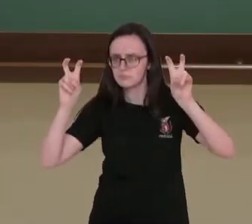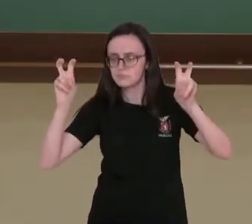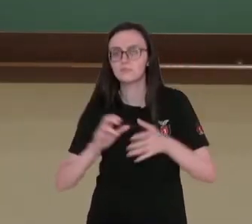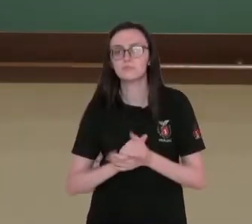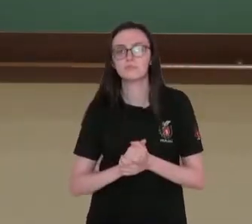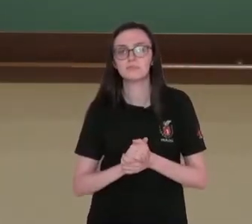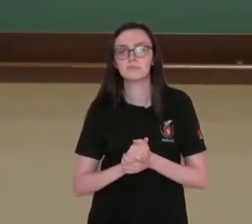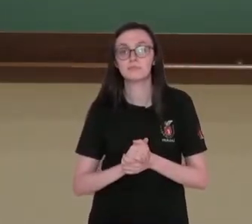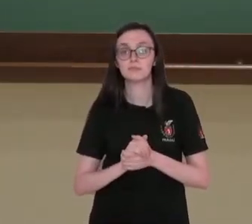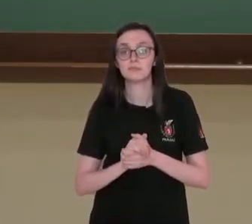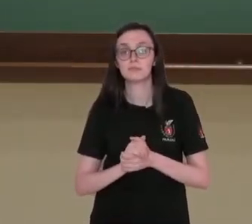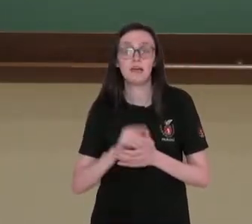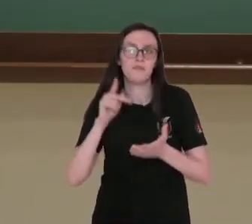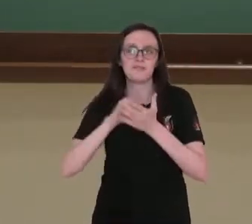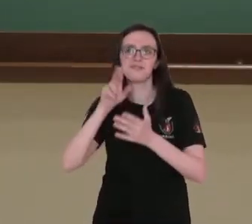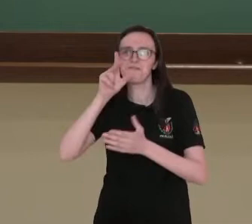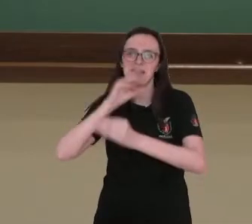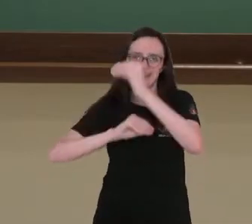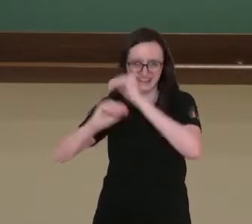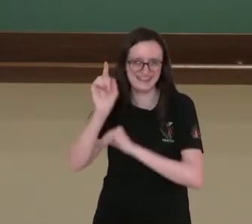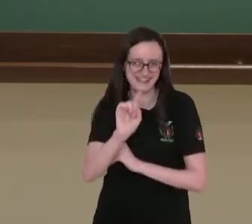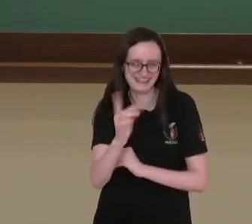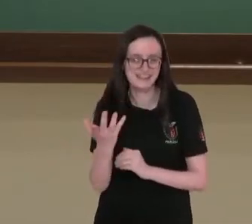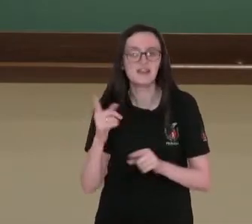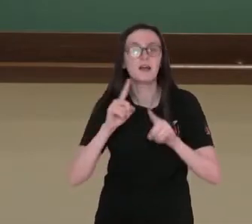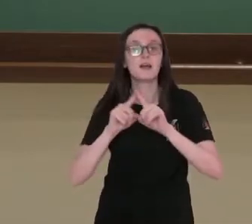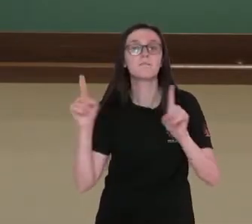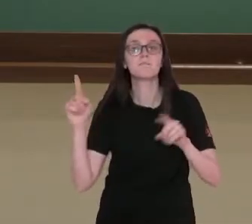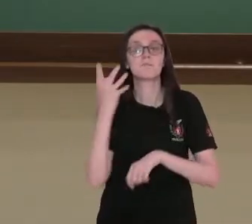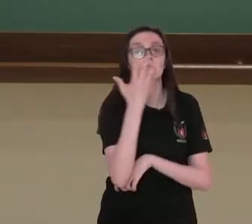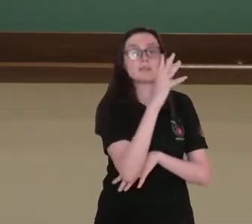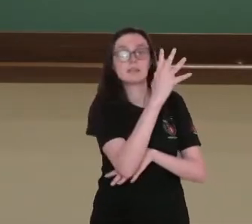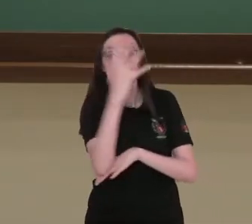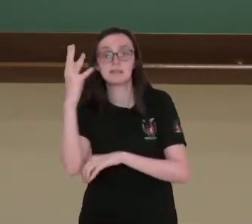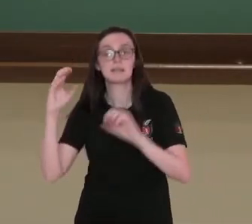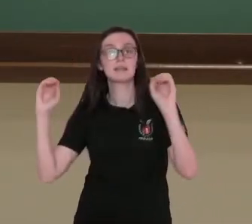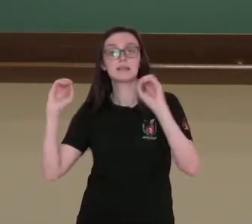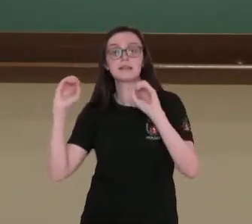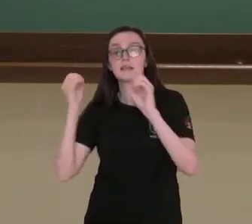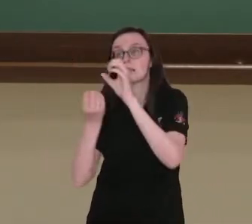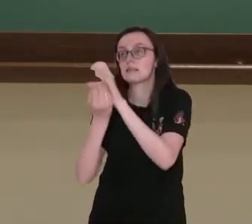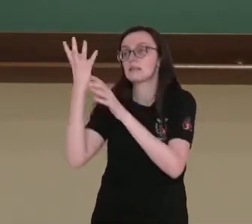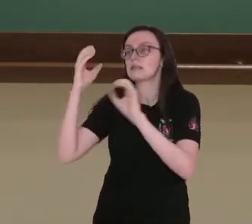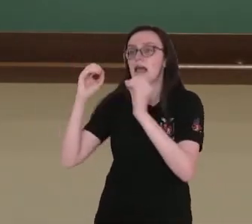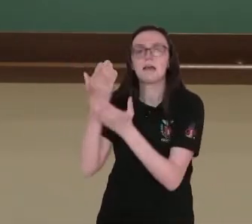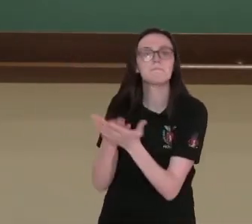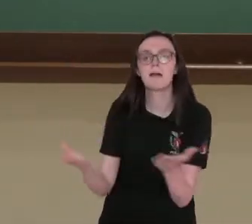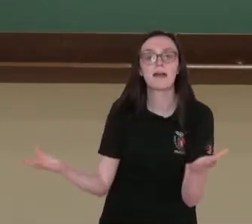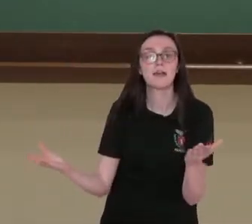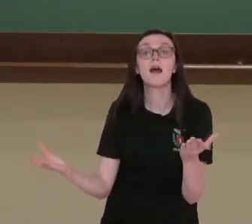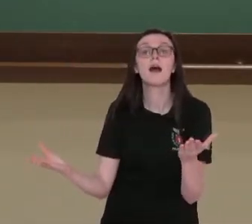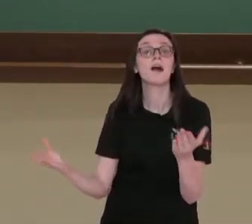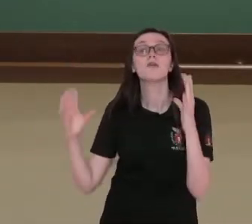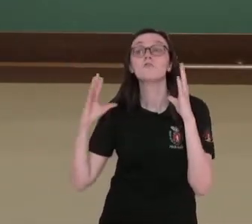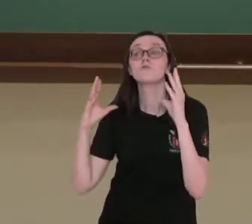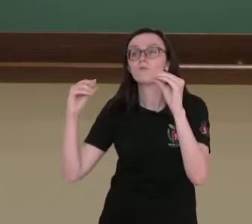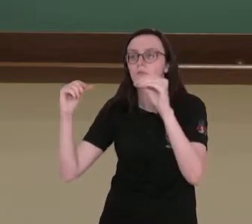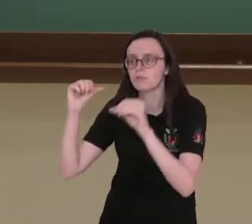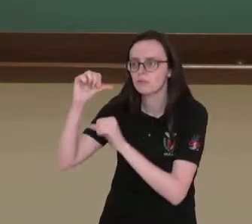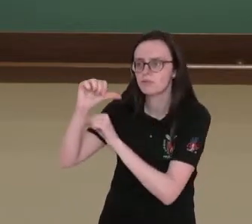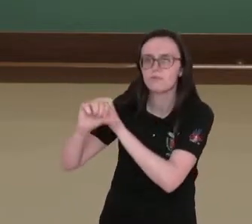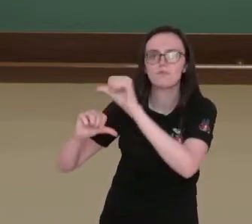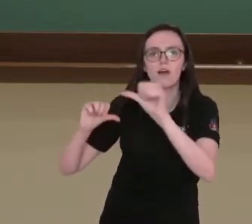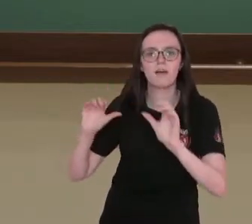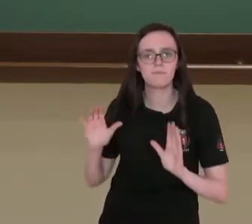na natureza, na verdade não é um ditado, né? Na natureza nada se cria, nada se perde, tudo se